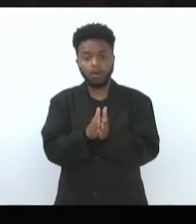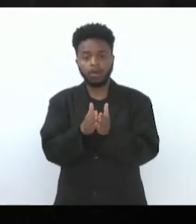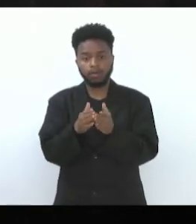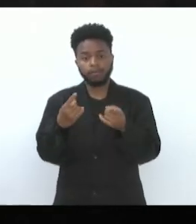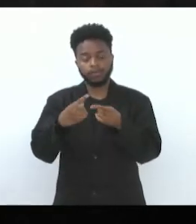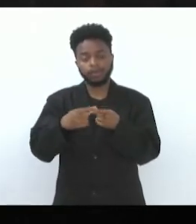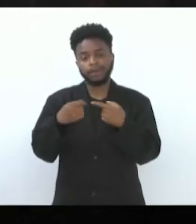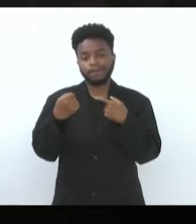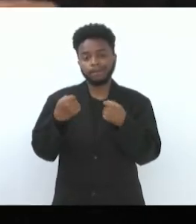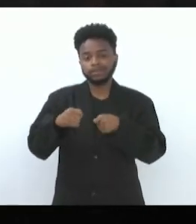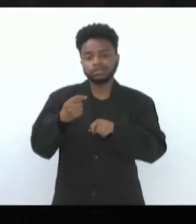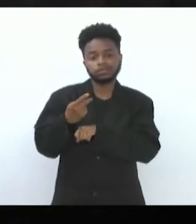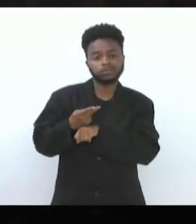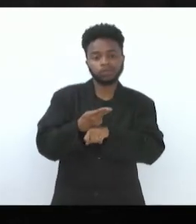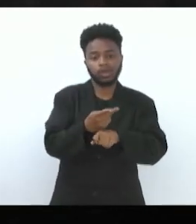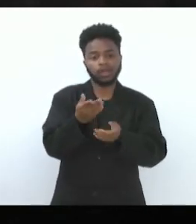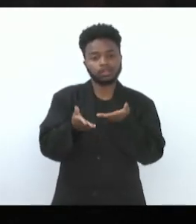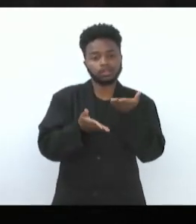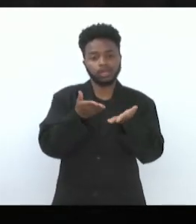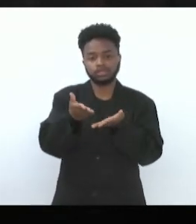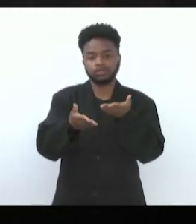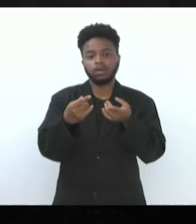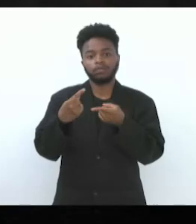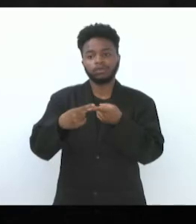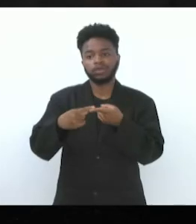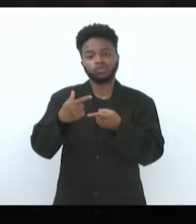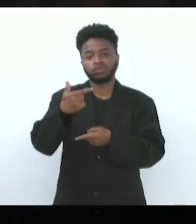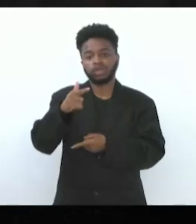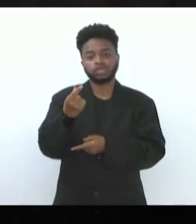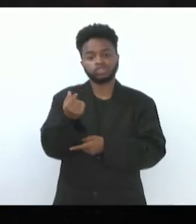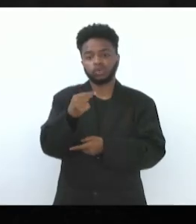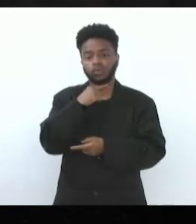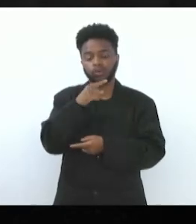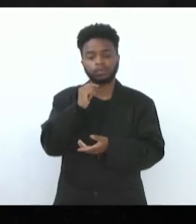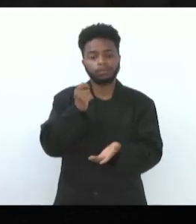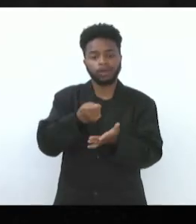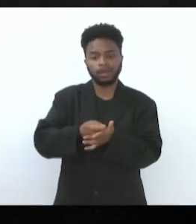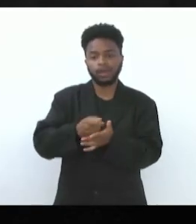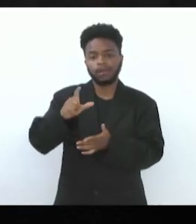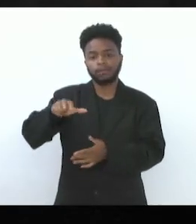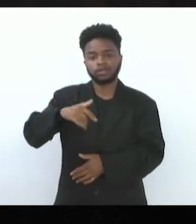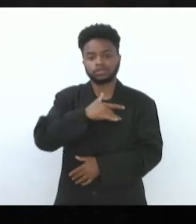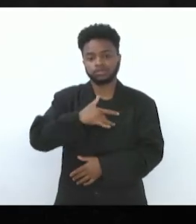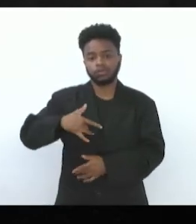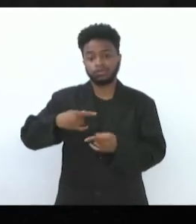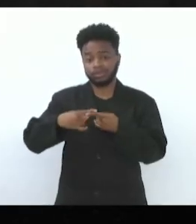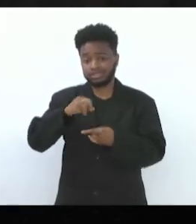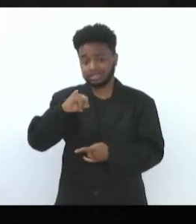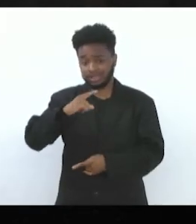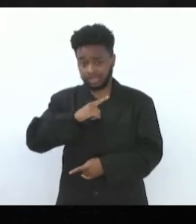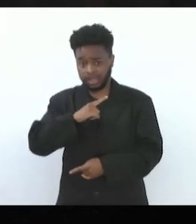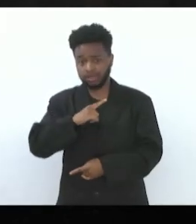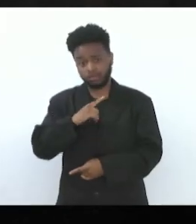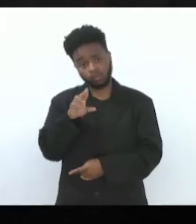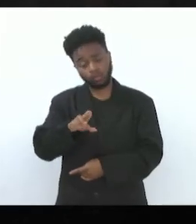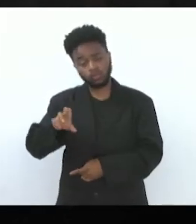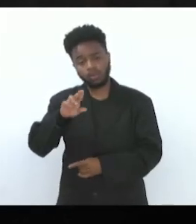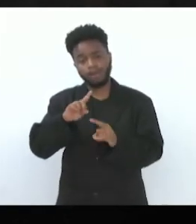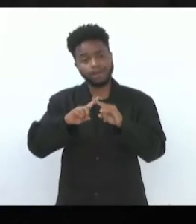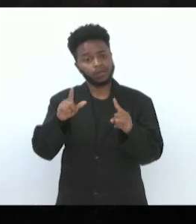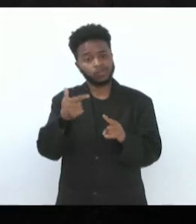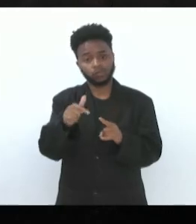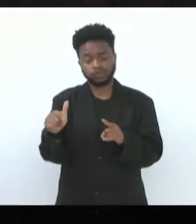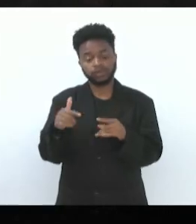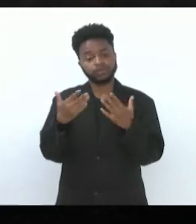carente, que procura atendimento na unidade pública, porque não tem dinheiro para pagar plano de saúde. Se tivesse, estaria no plano de saúde. Como não tem, ela